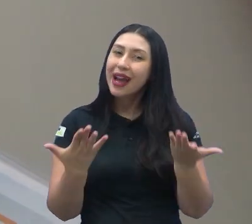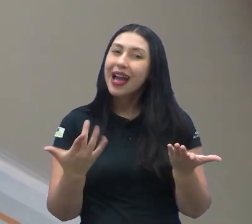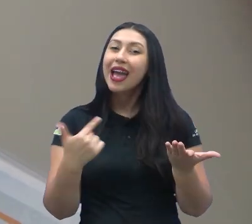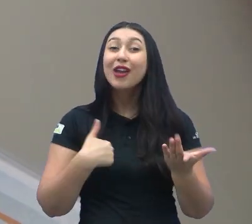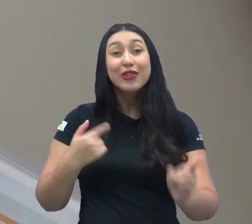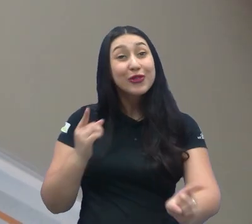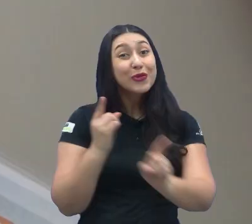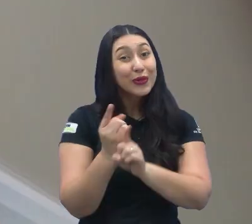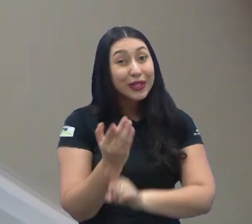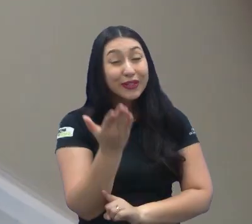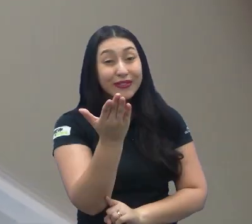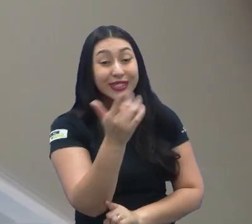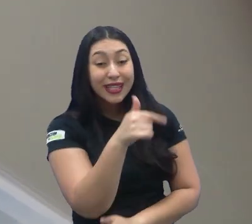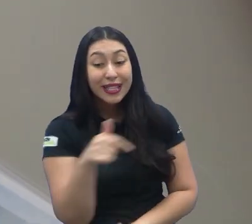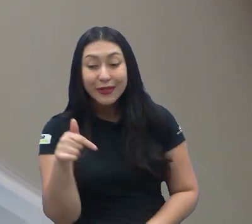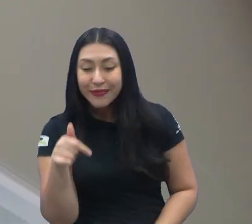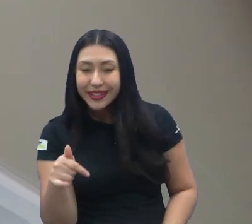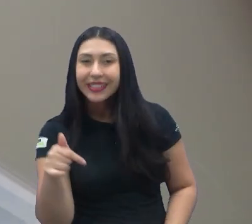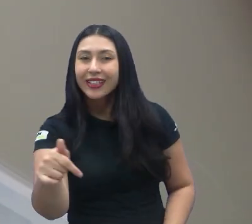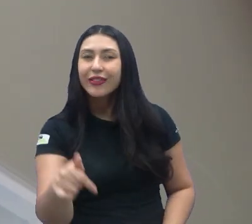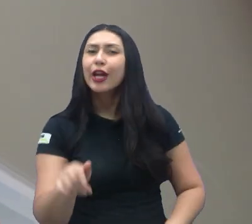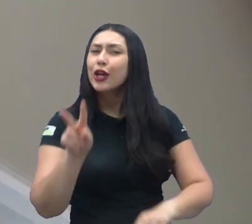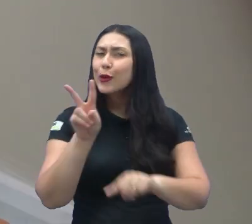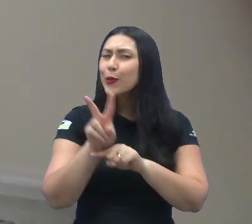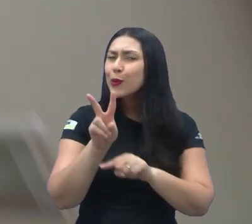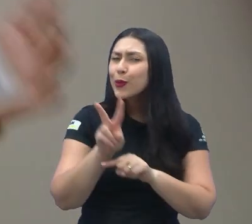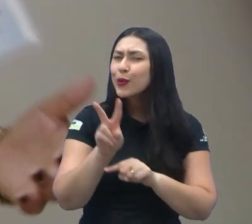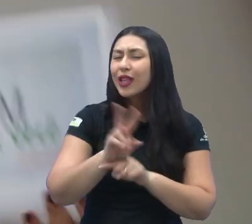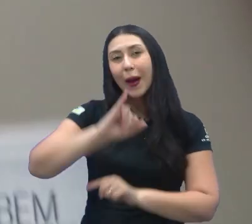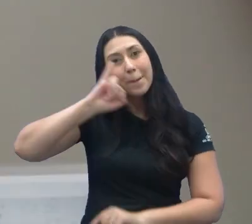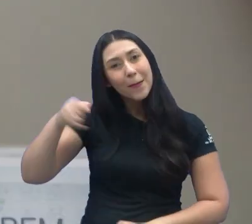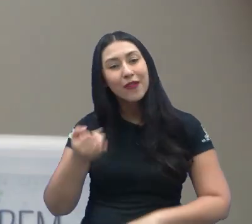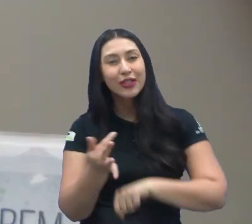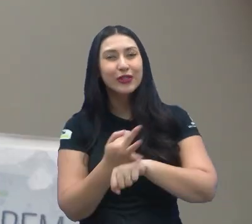próximo De Bem com Você, cuide-se bem, aproveite as férias